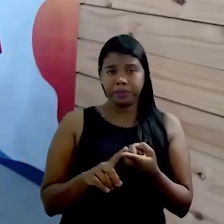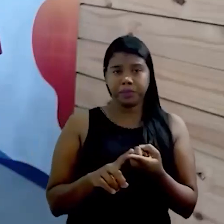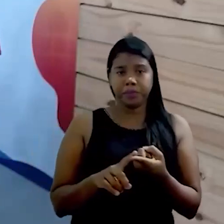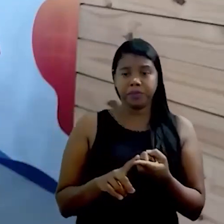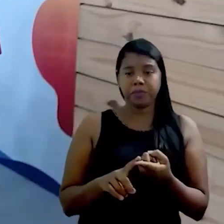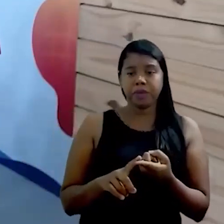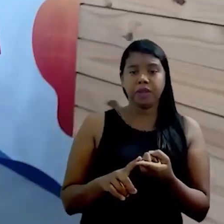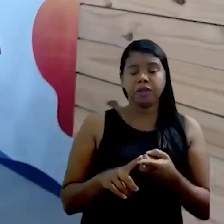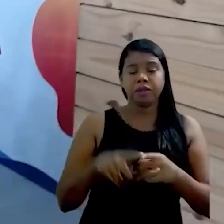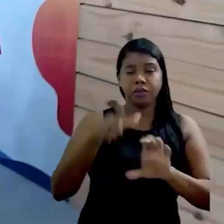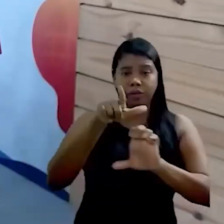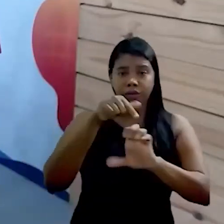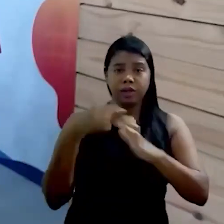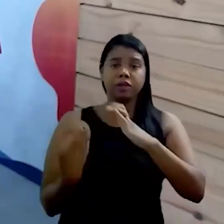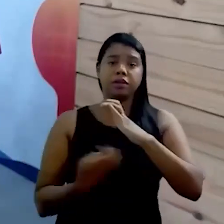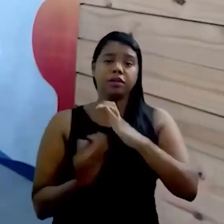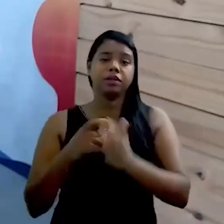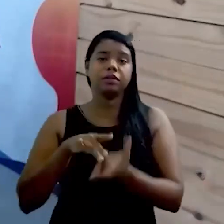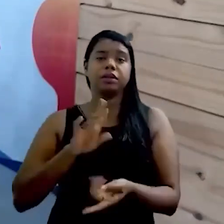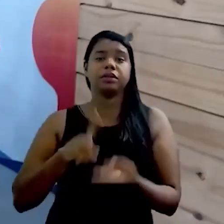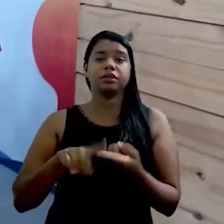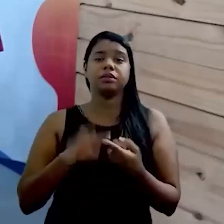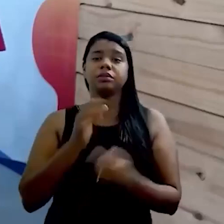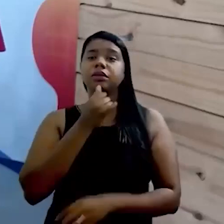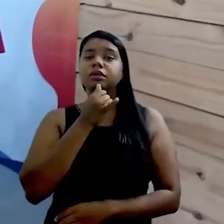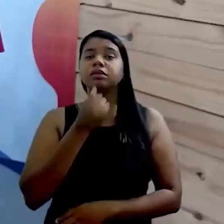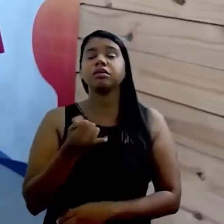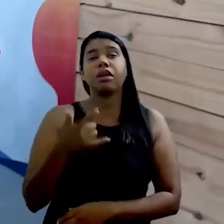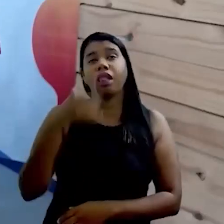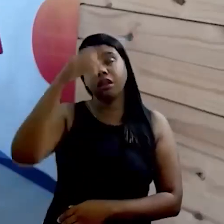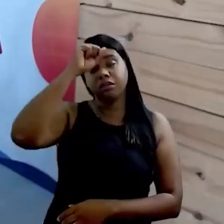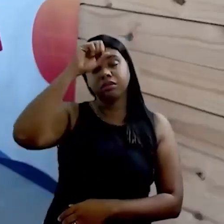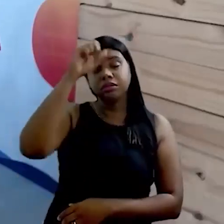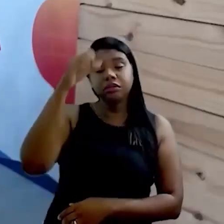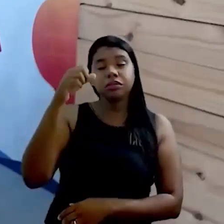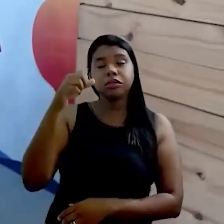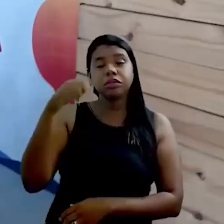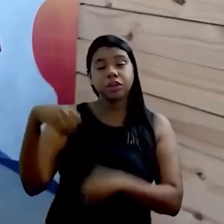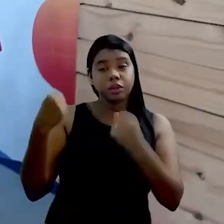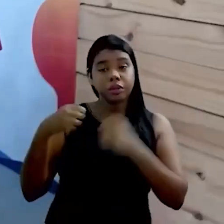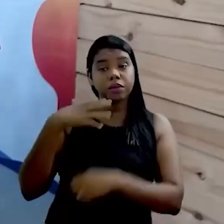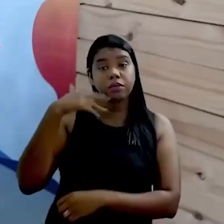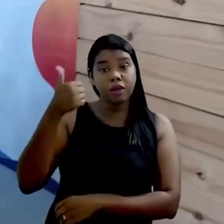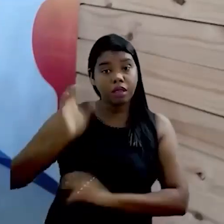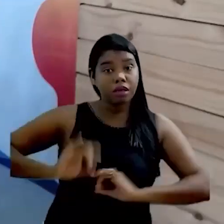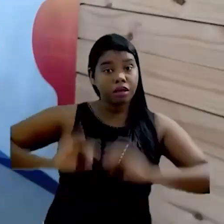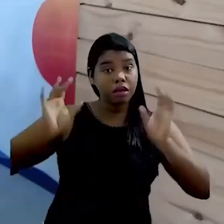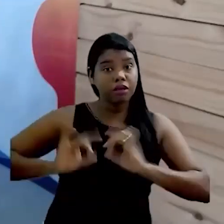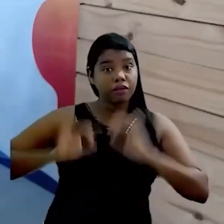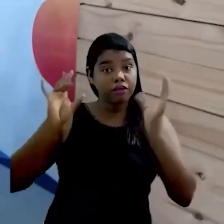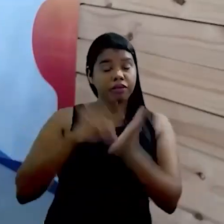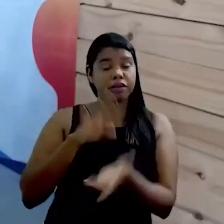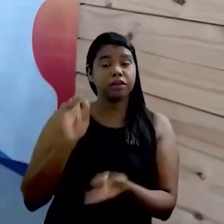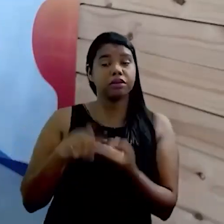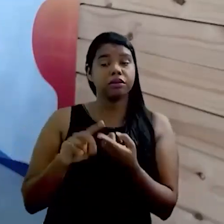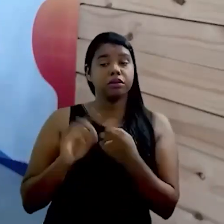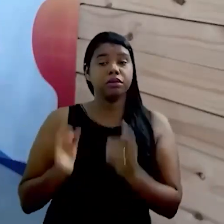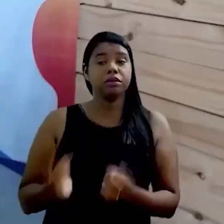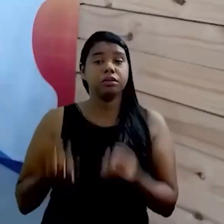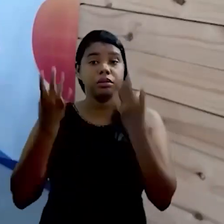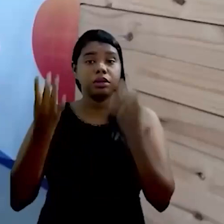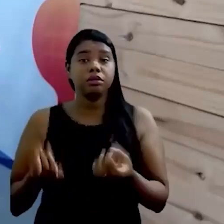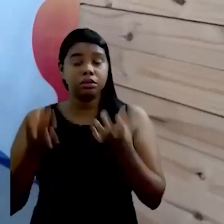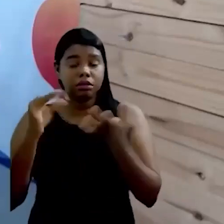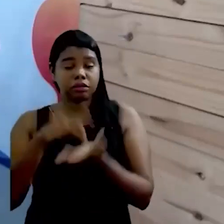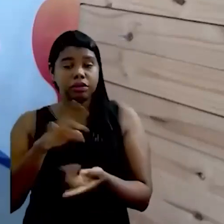Então muitas vezes a empresa, né, olha, a gente não está vendendo bem, a gente precisa melhorar as nossas vendas, mas aquele problema de uma venda que